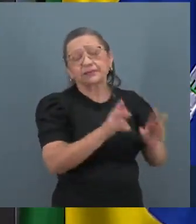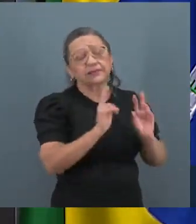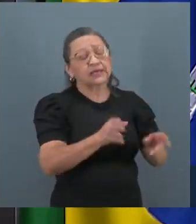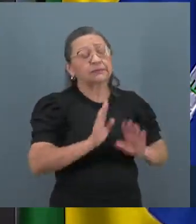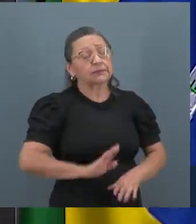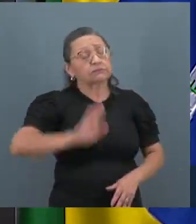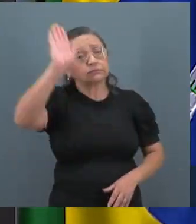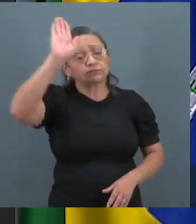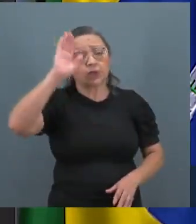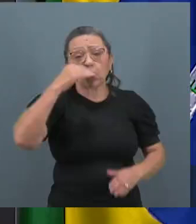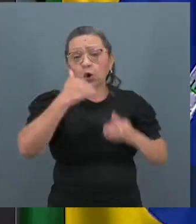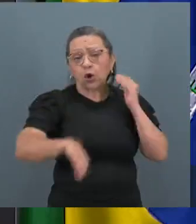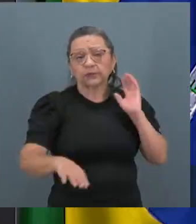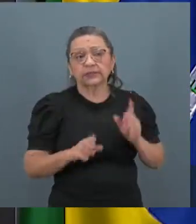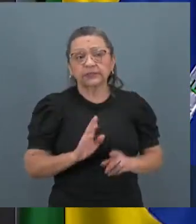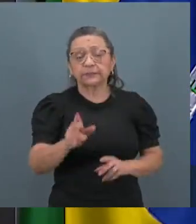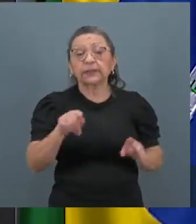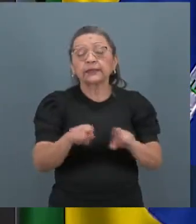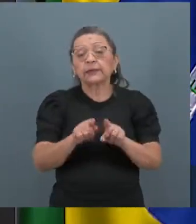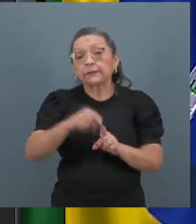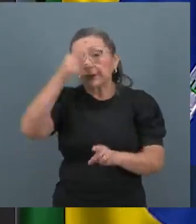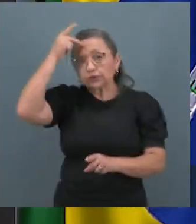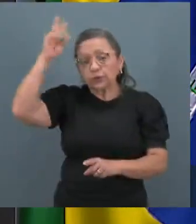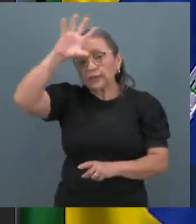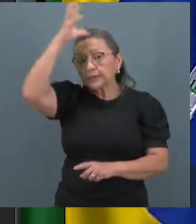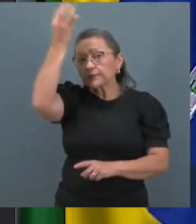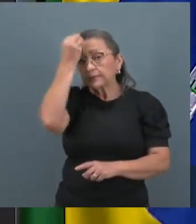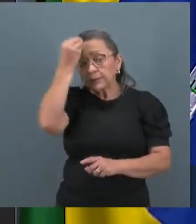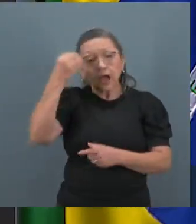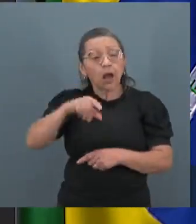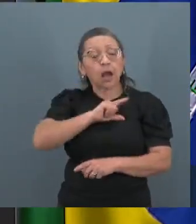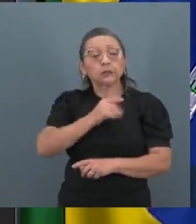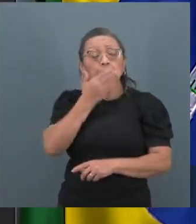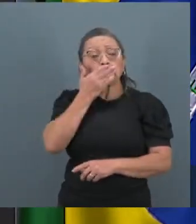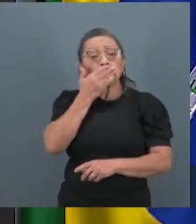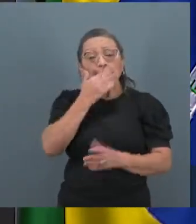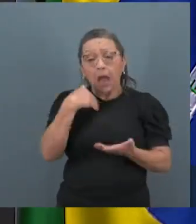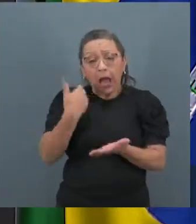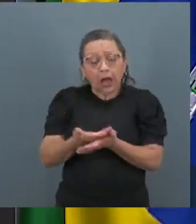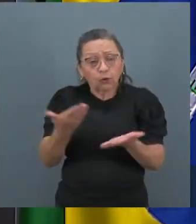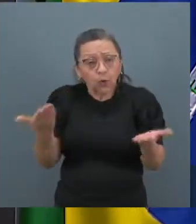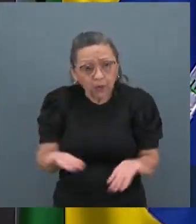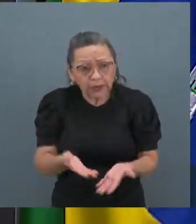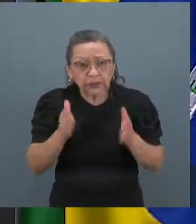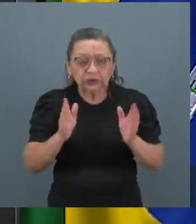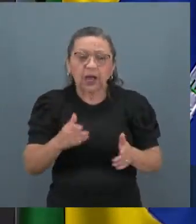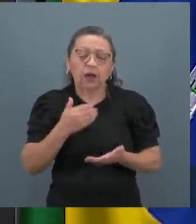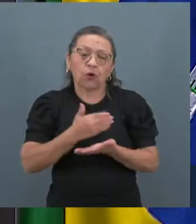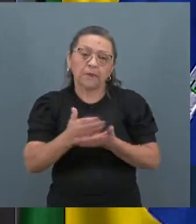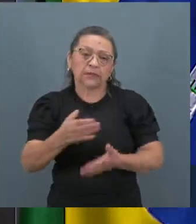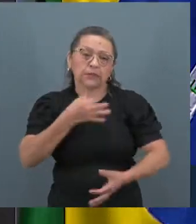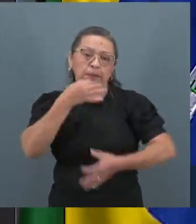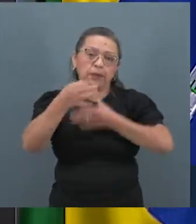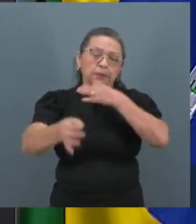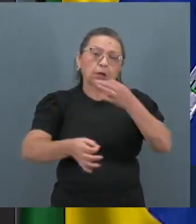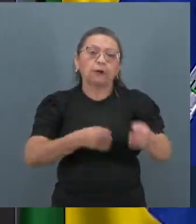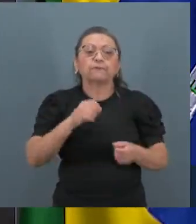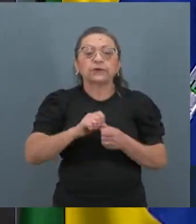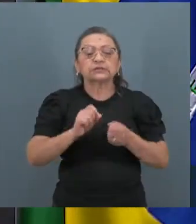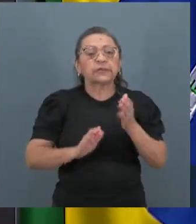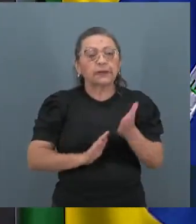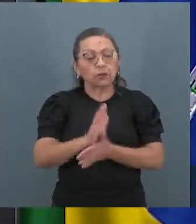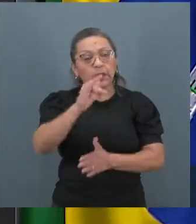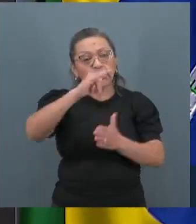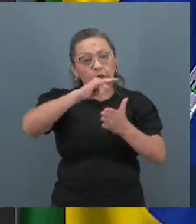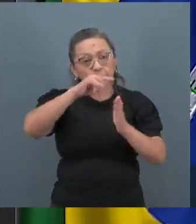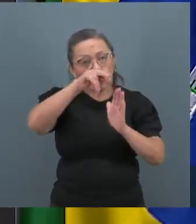manifestaram também, e até os espíritas, que nunca se manifestam. A Federação Espírita Brasileira fez uma nota forte